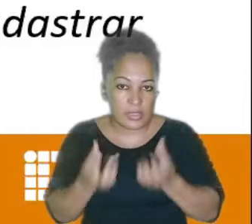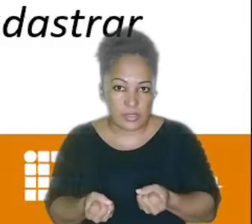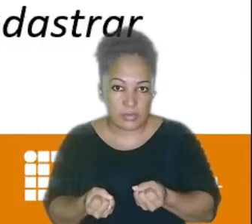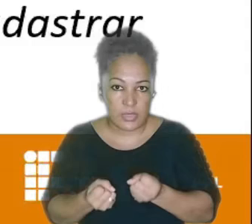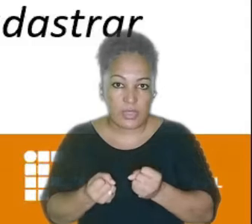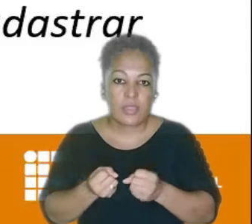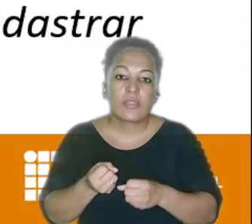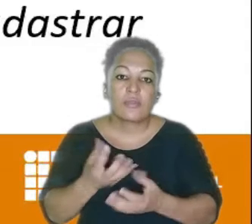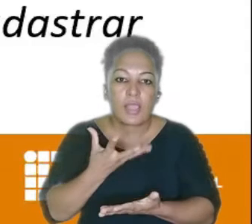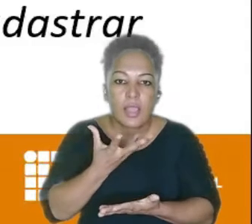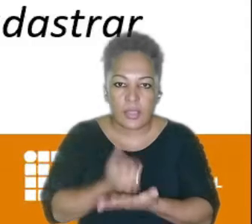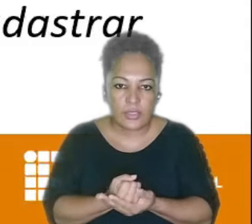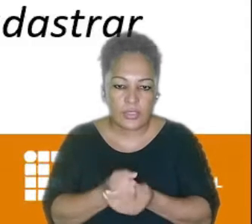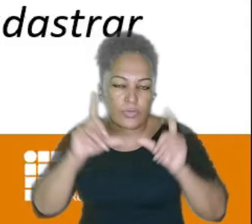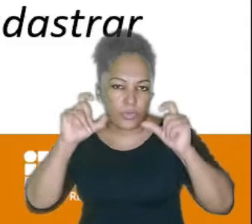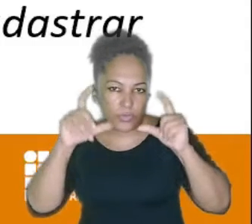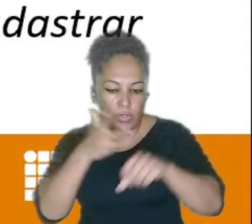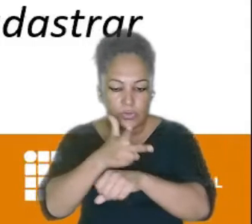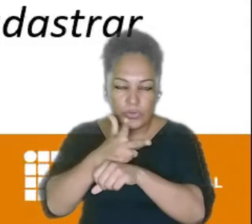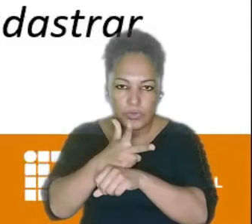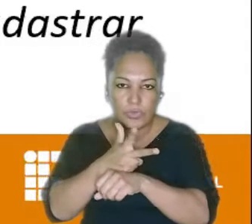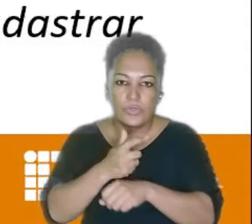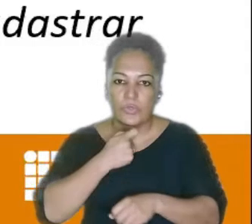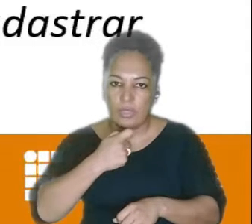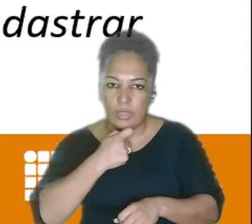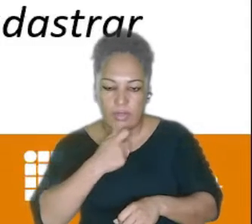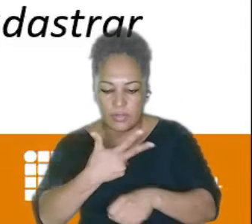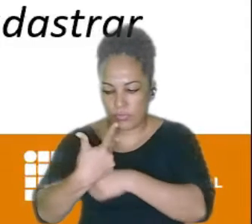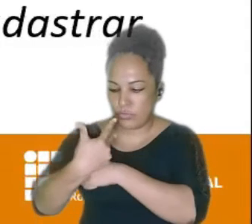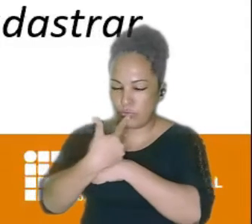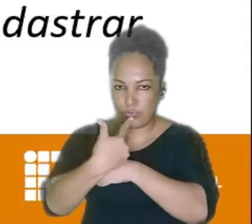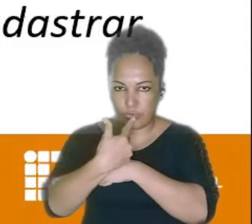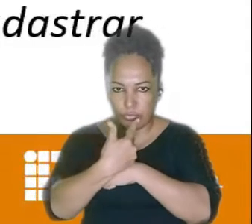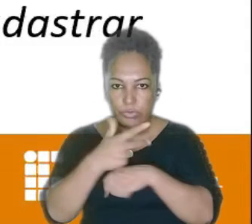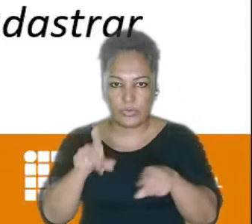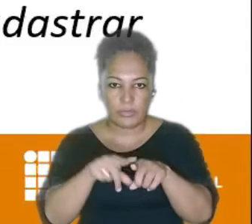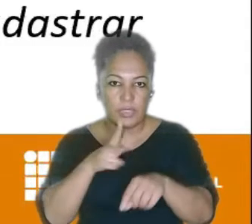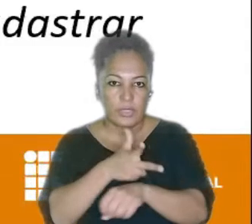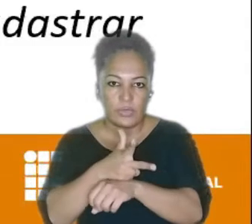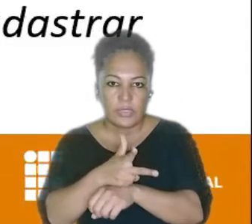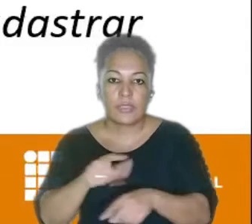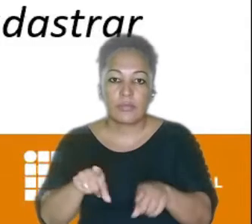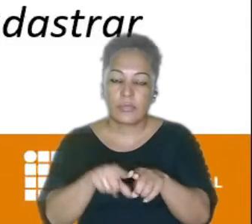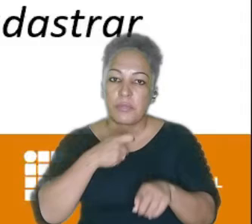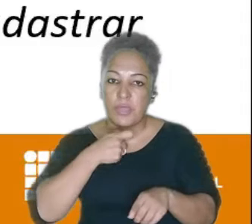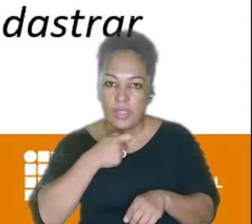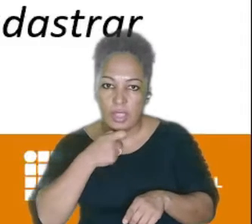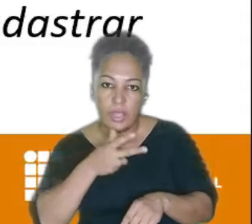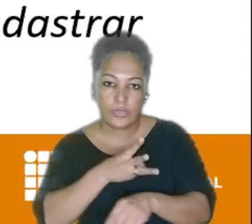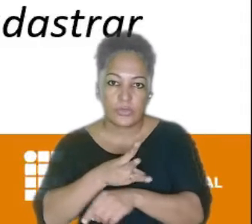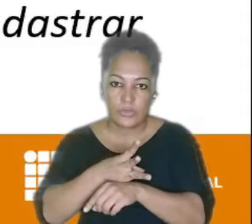mensagens, receber os arquivos, né? Receber as imagens, os vídeos, gravar um vídeo. O que mais? Gravar um